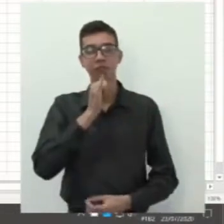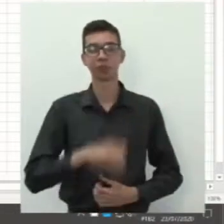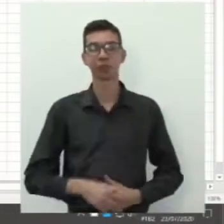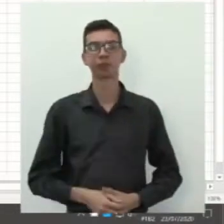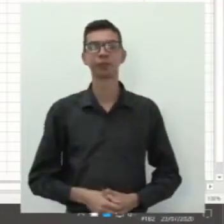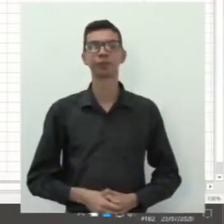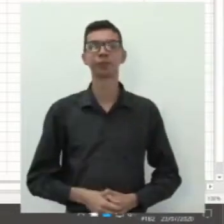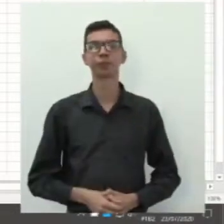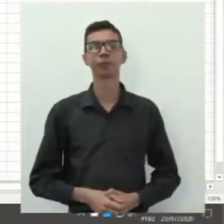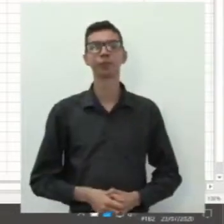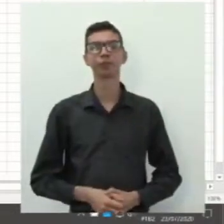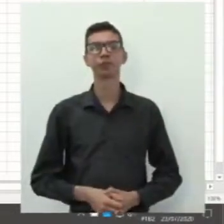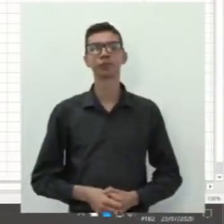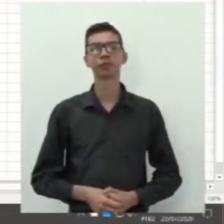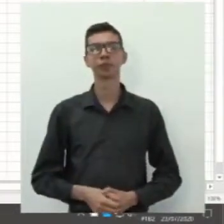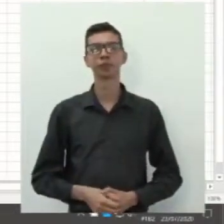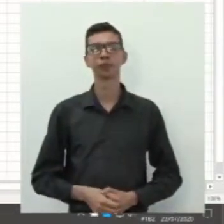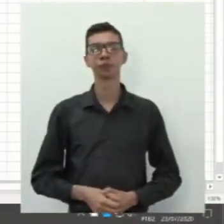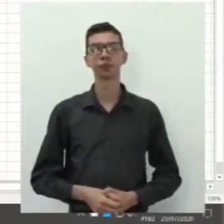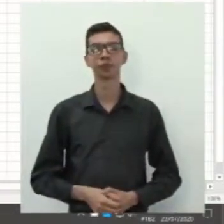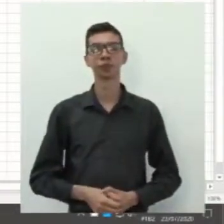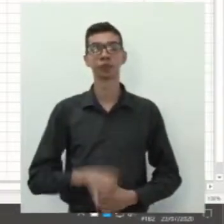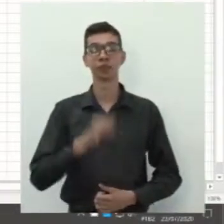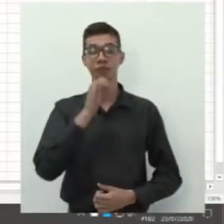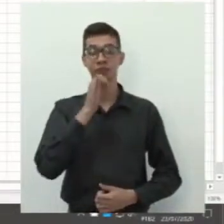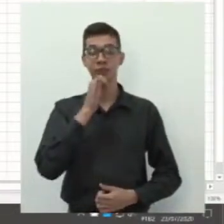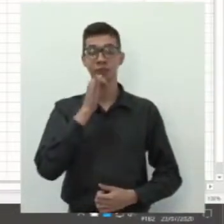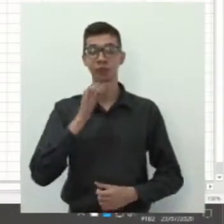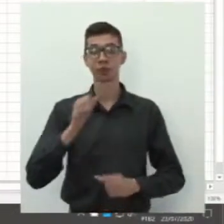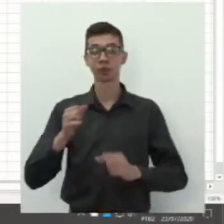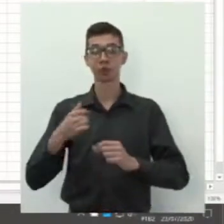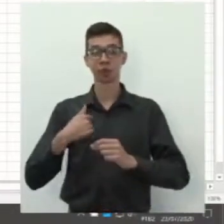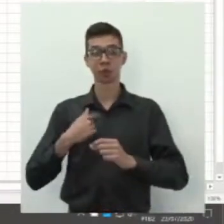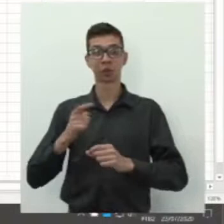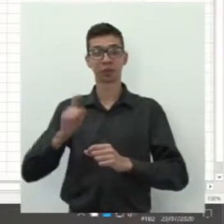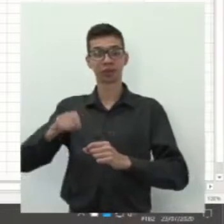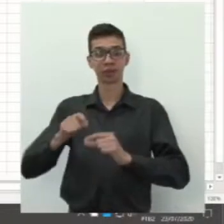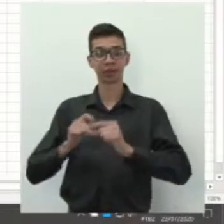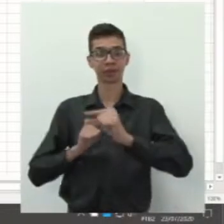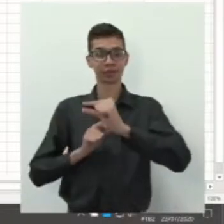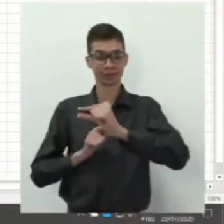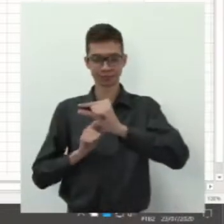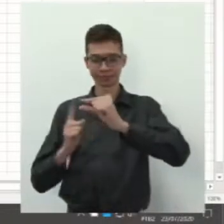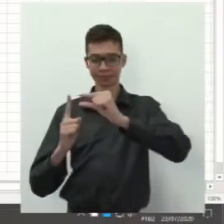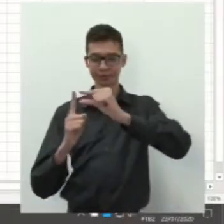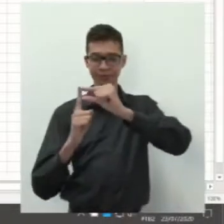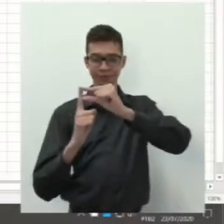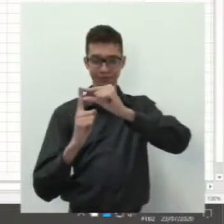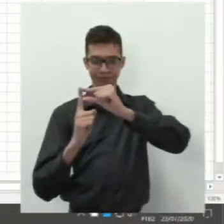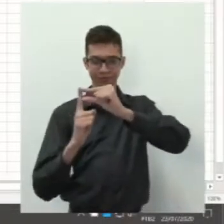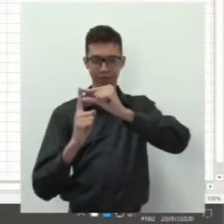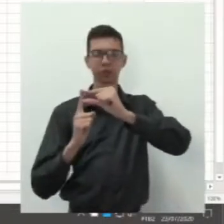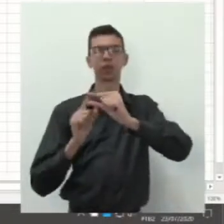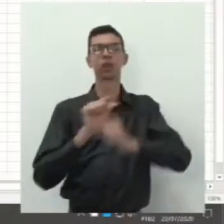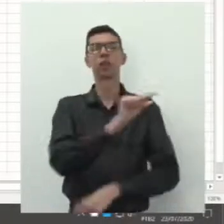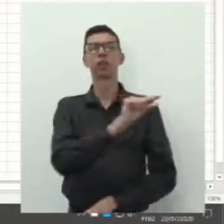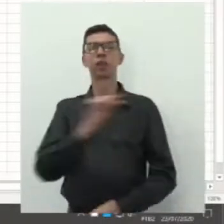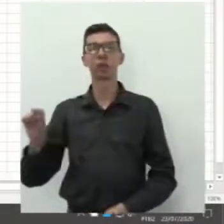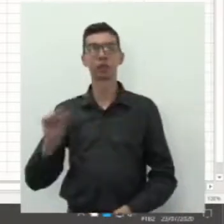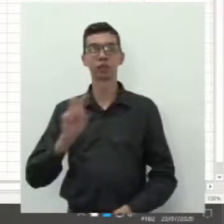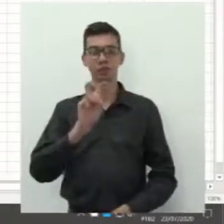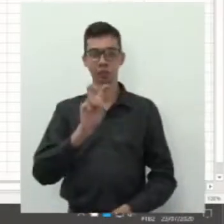aqui, ó, nessa célula aqui, essa célula aqui, ela está na linha 5, na coluna